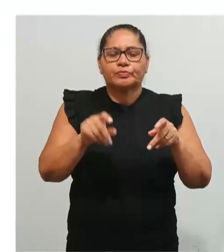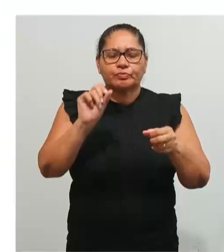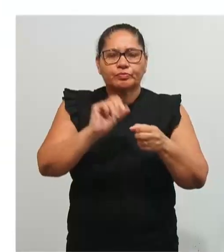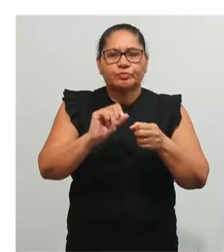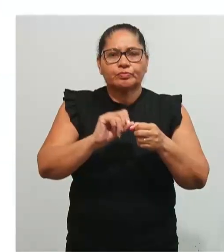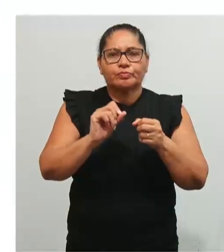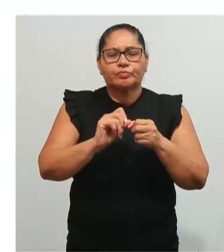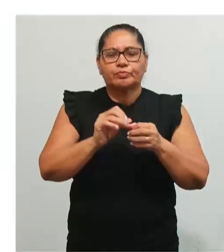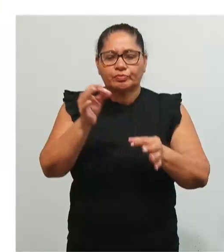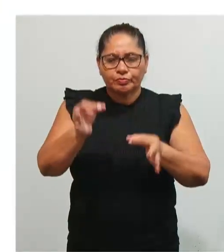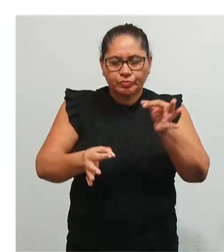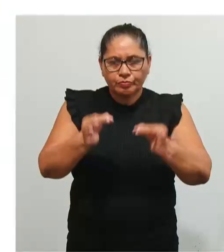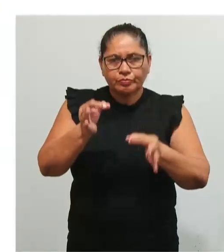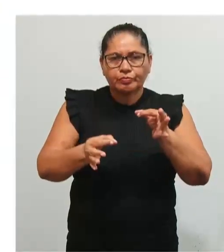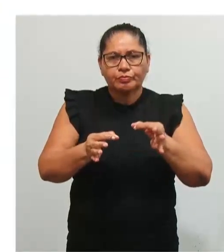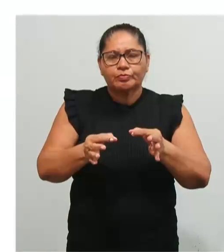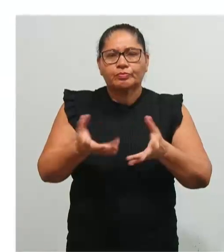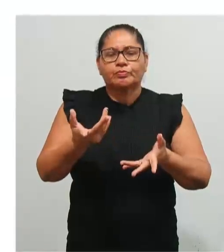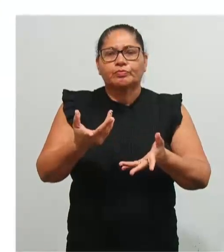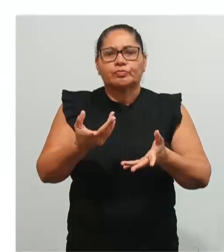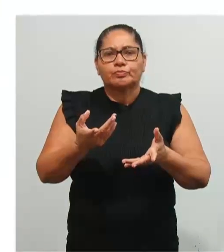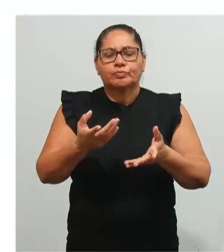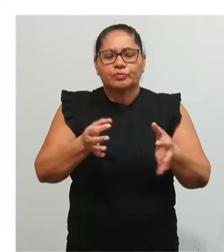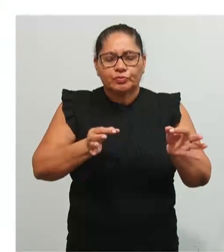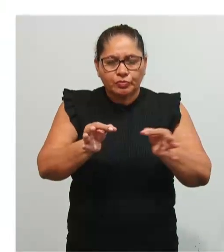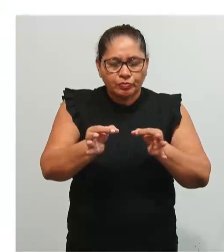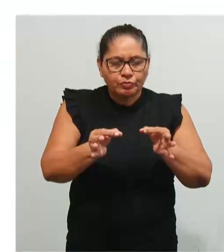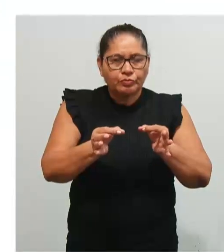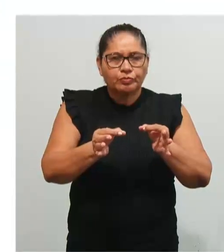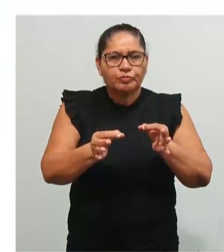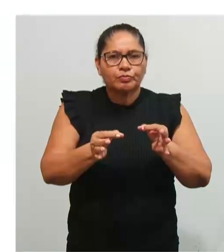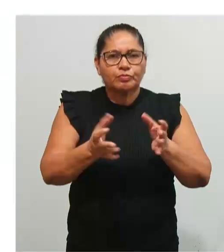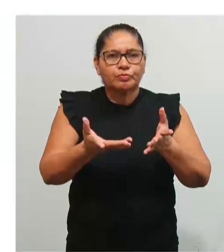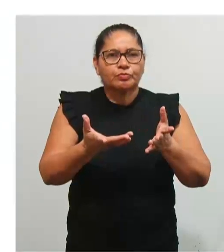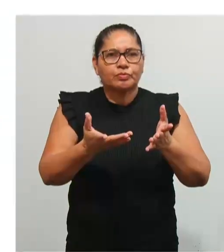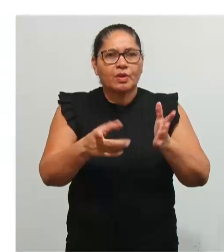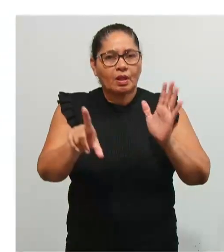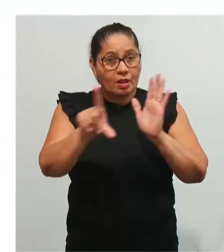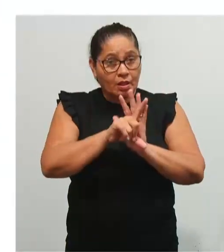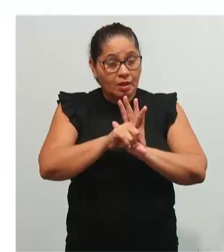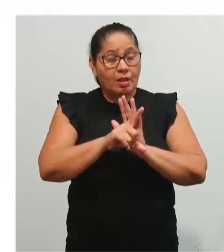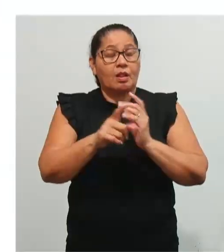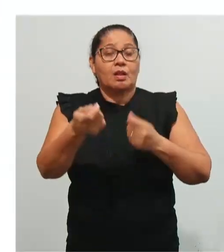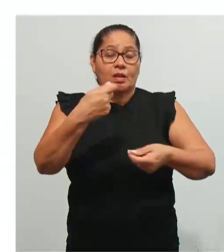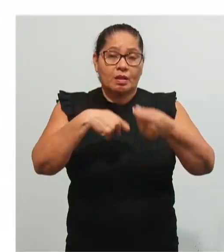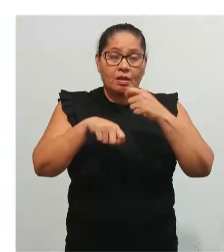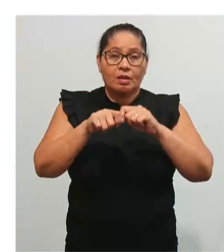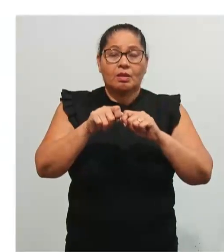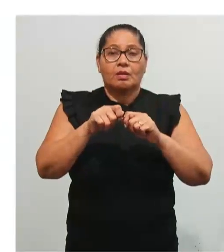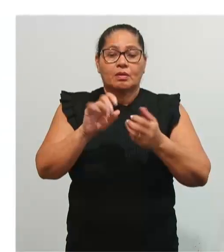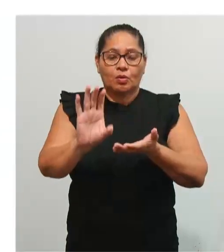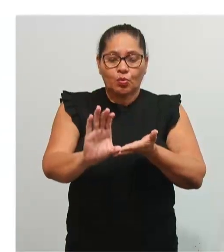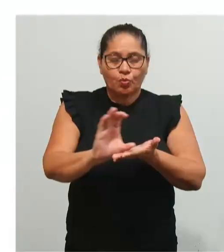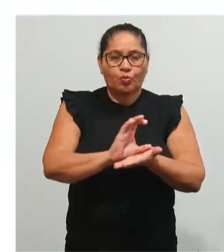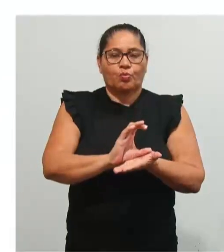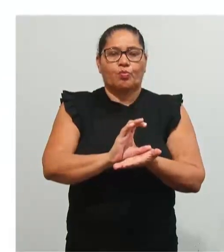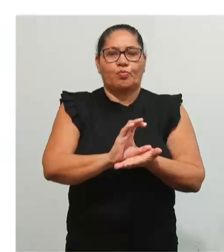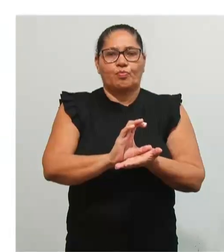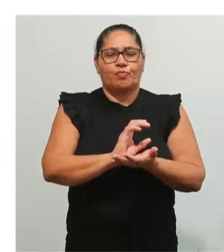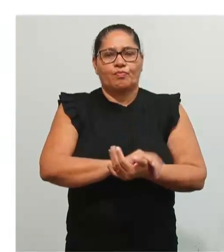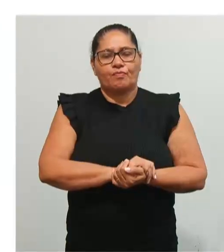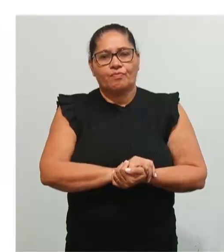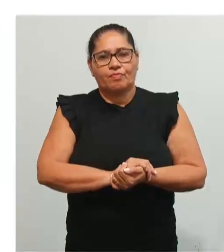de audiências públicas no processo de elaboração e na execução da Lei de Diretrizes Orçamentárias e dos orçamentos.